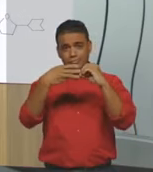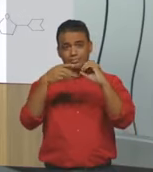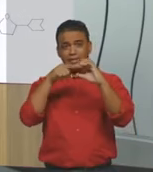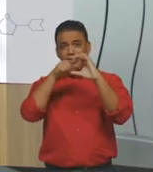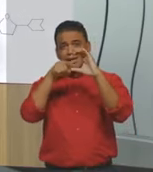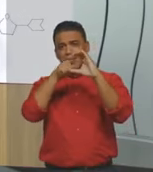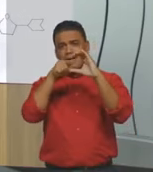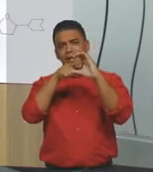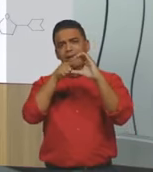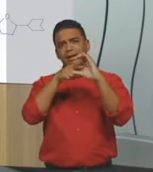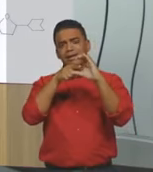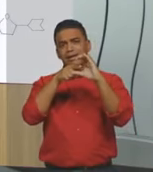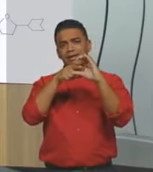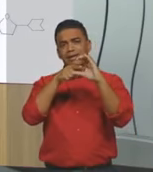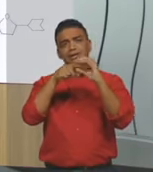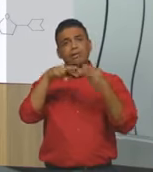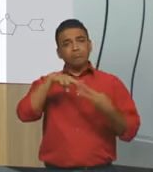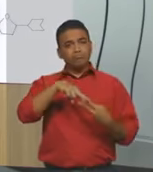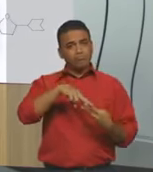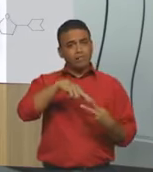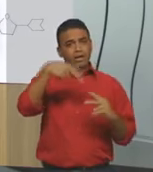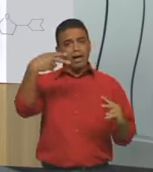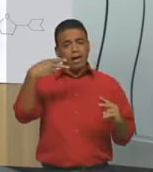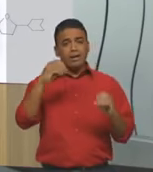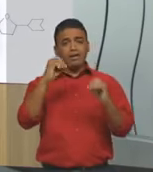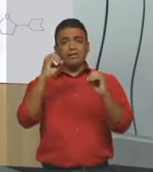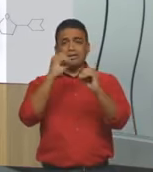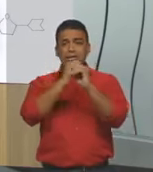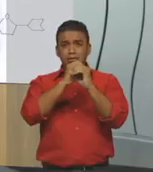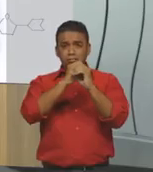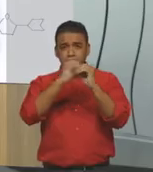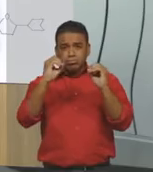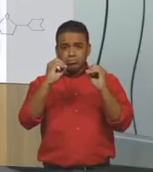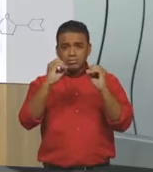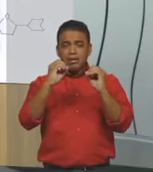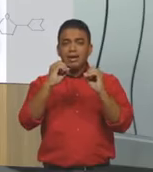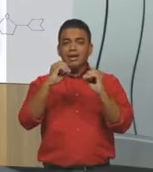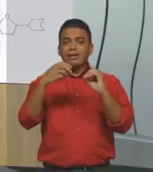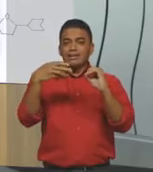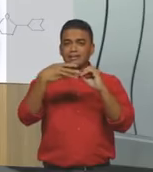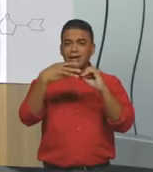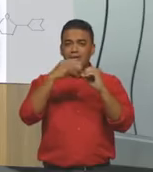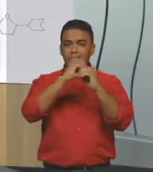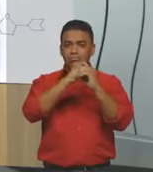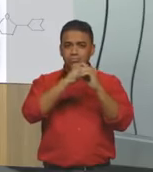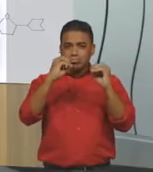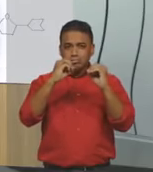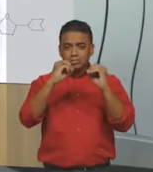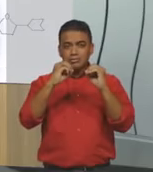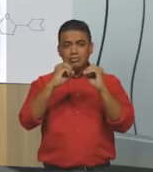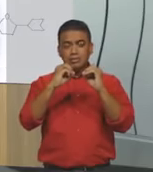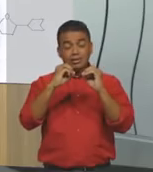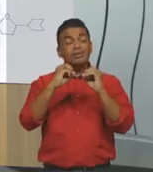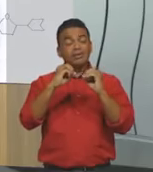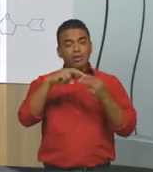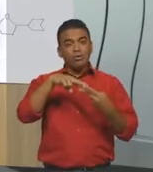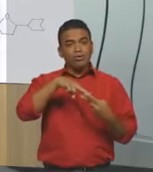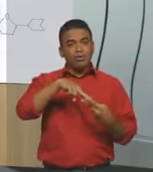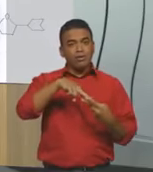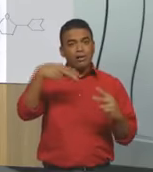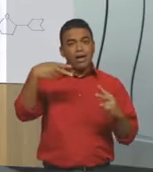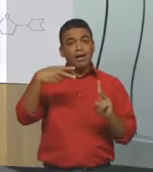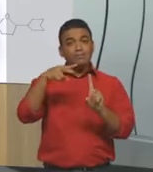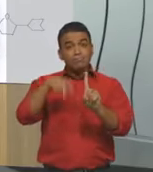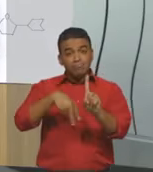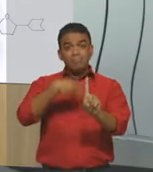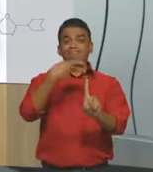DNA, lá na divisão celular, a gente vai ver isso nas próximas aulas, esse DNA ele vai se duplicar, né?